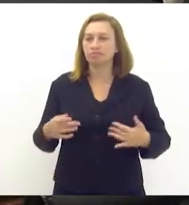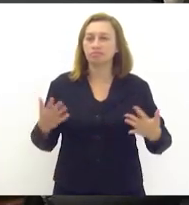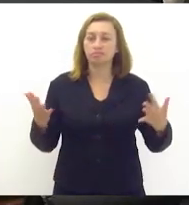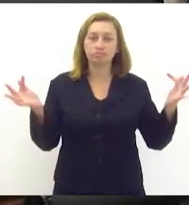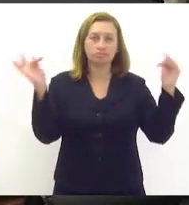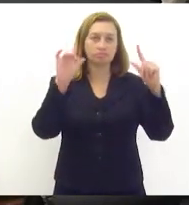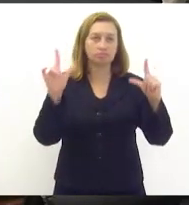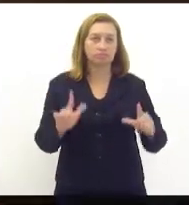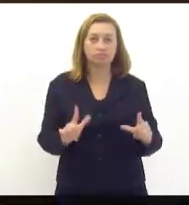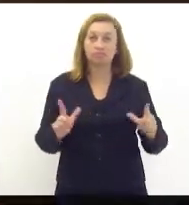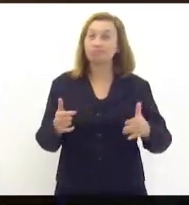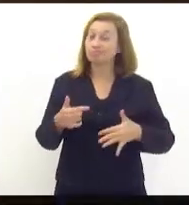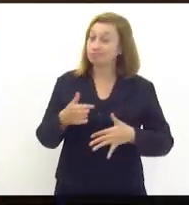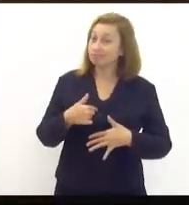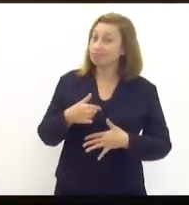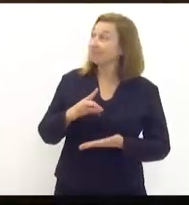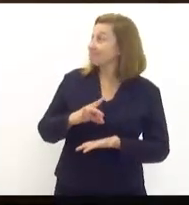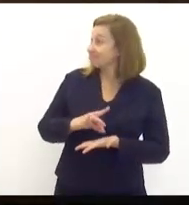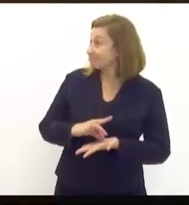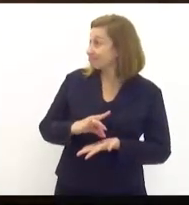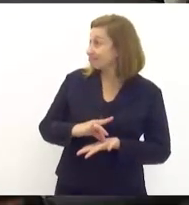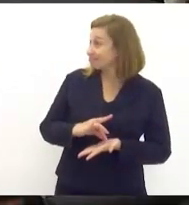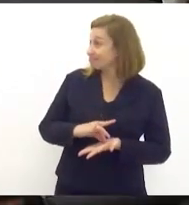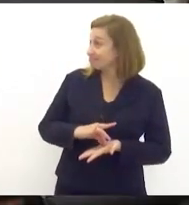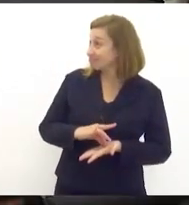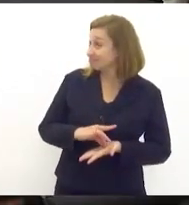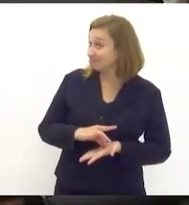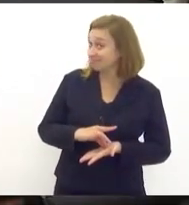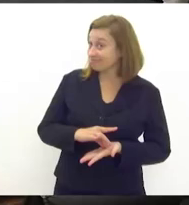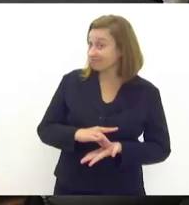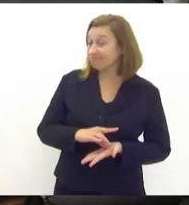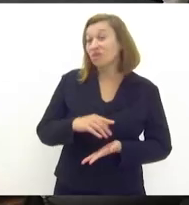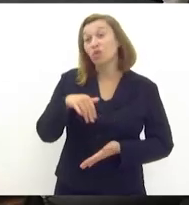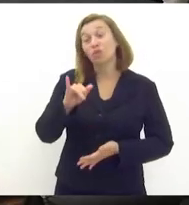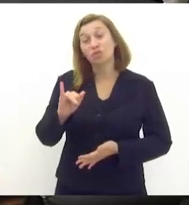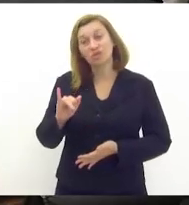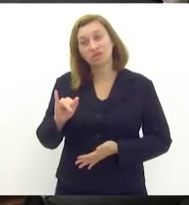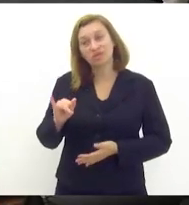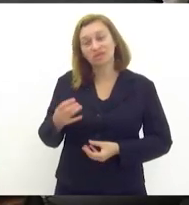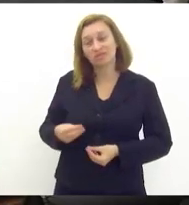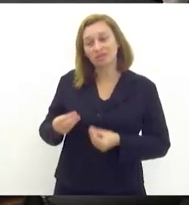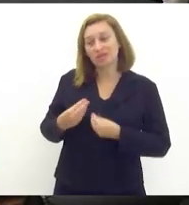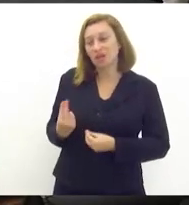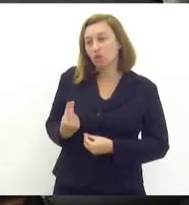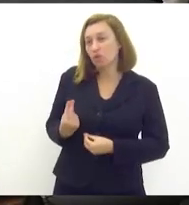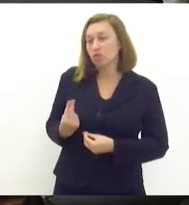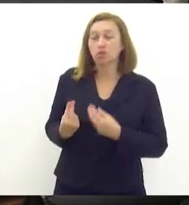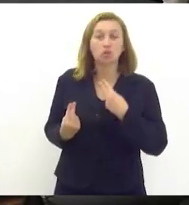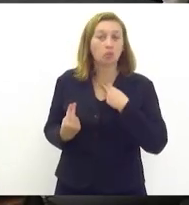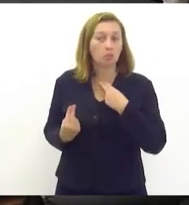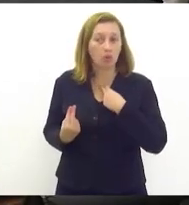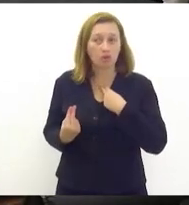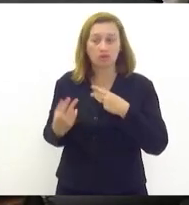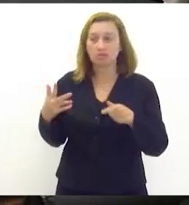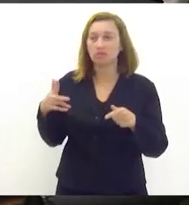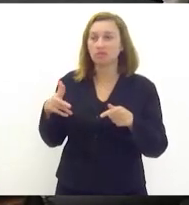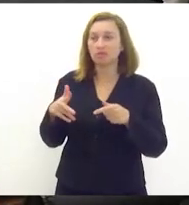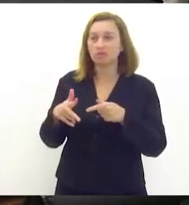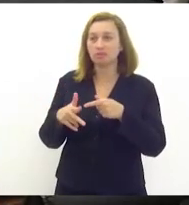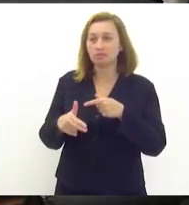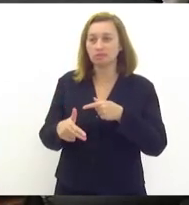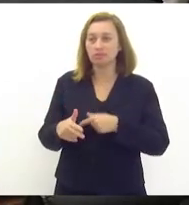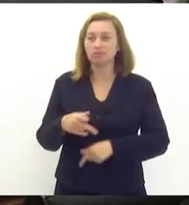que eu ah na verdade eu sou o Muniz vai me oferecer com a autoria Então eu estou impedida de